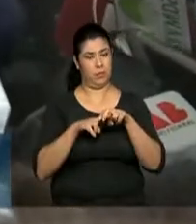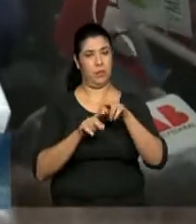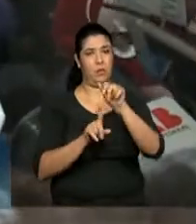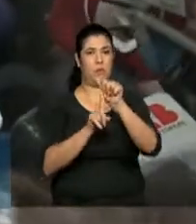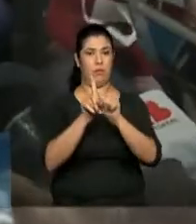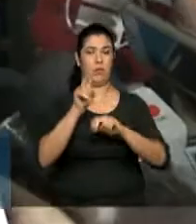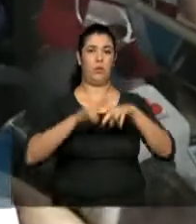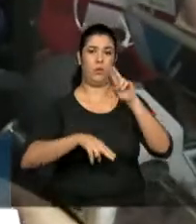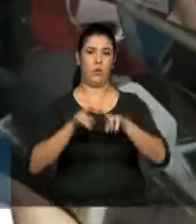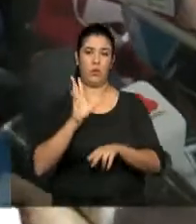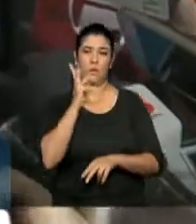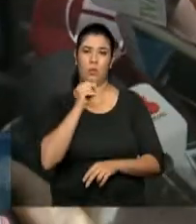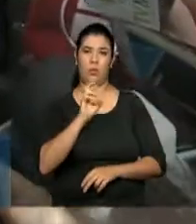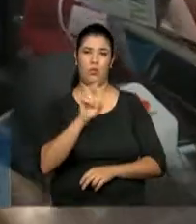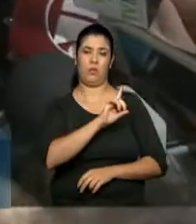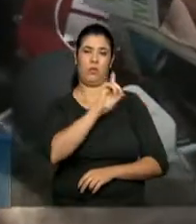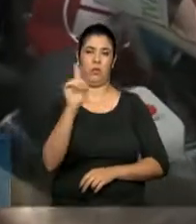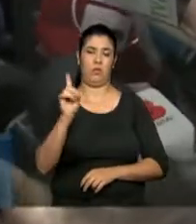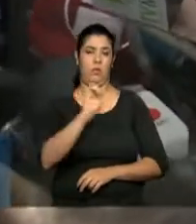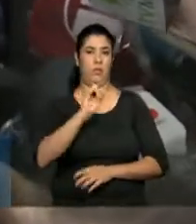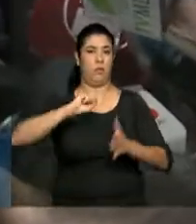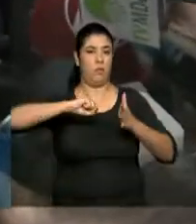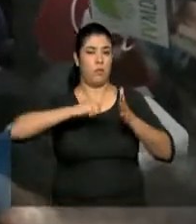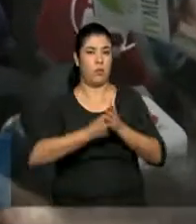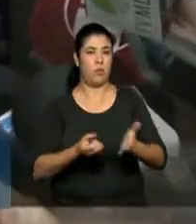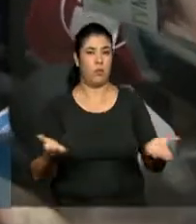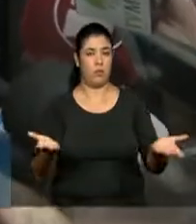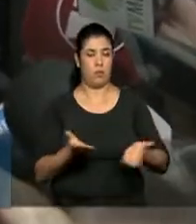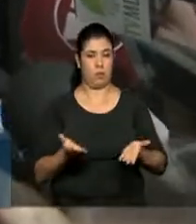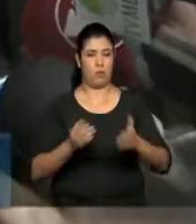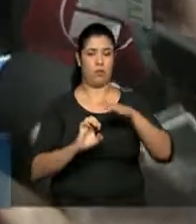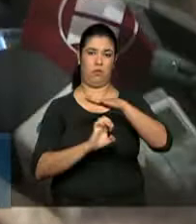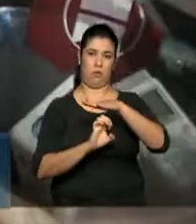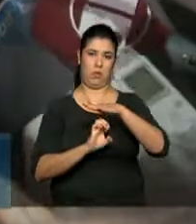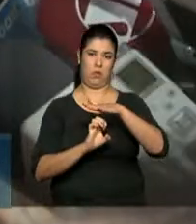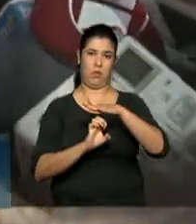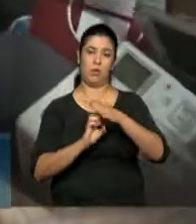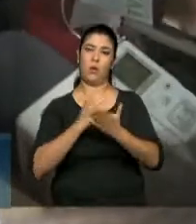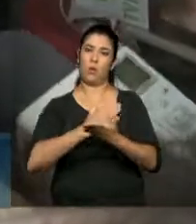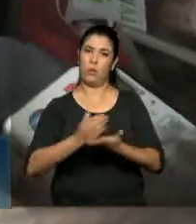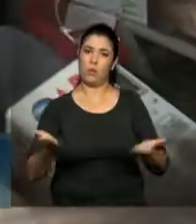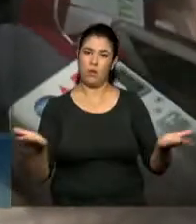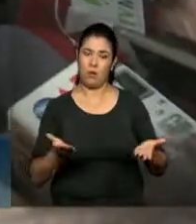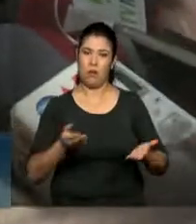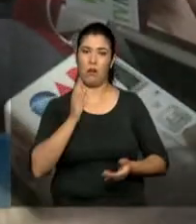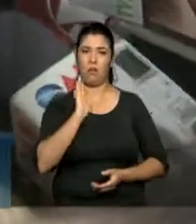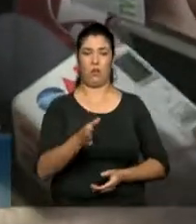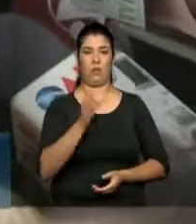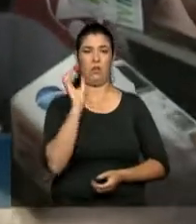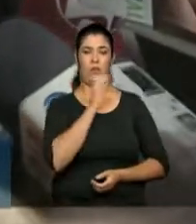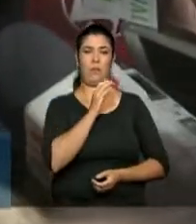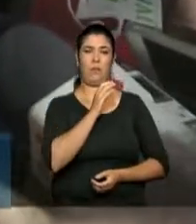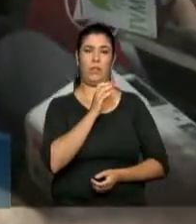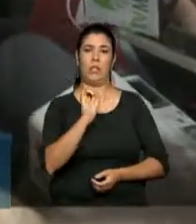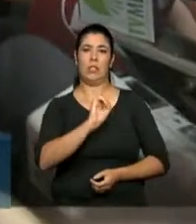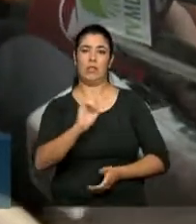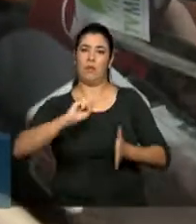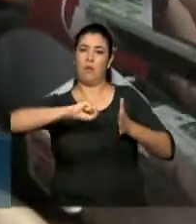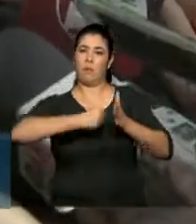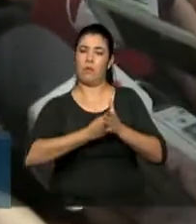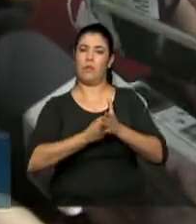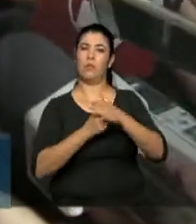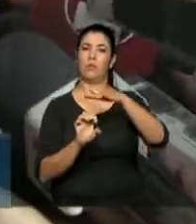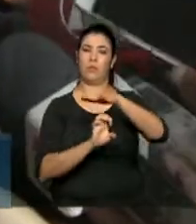em média, em 5 dias. O fechamento hoje vai se dar a partir de agora, na hora. Se fecha a